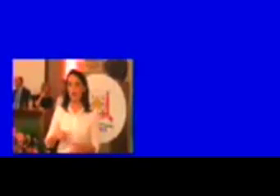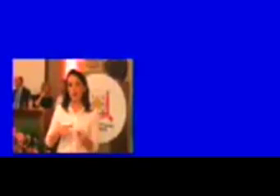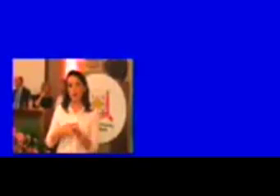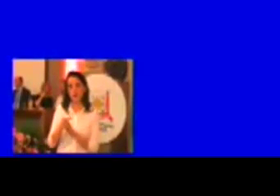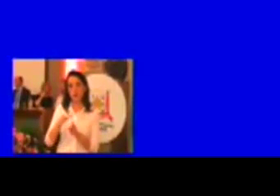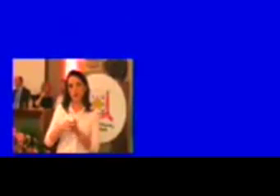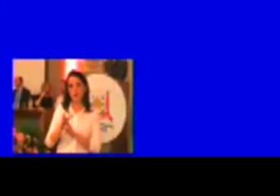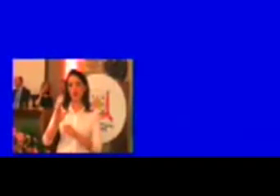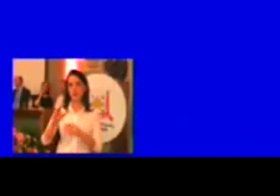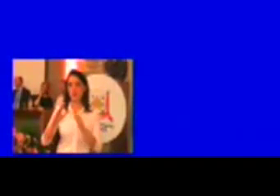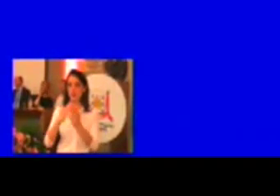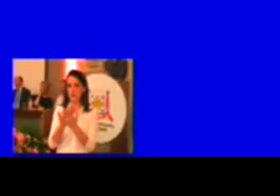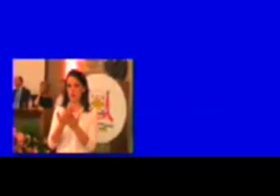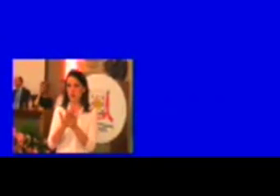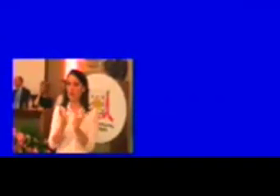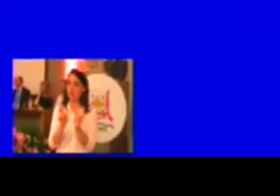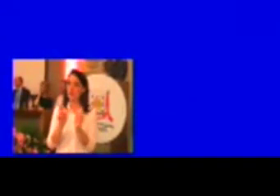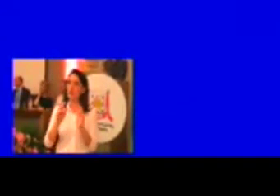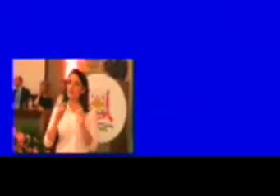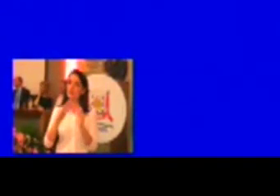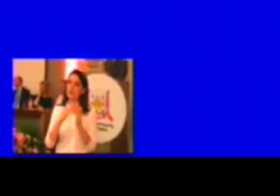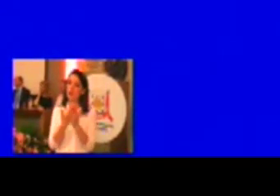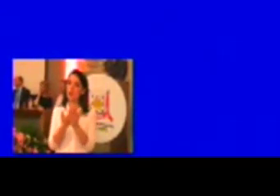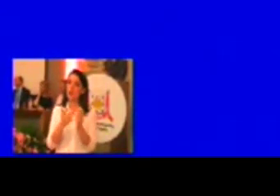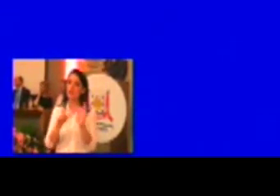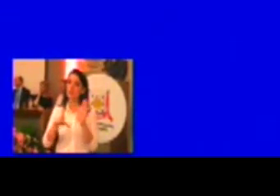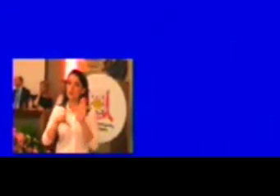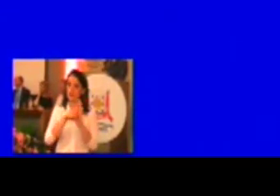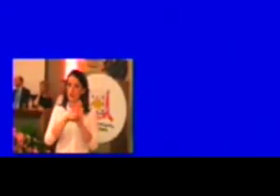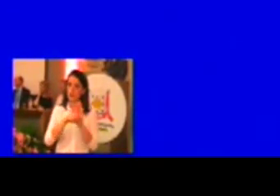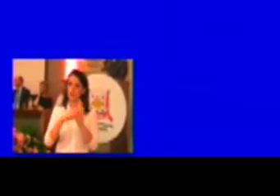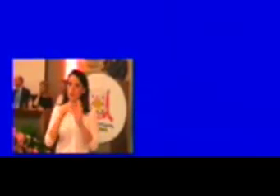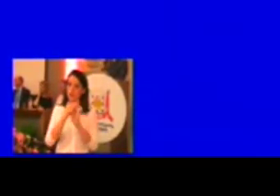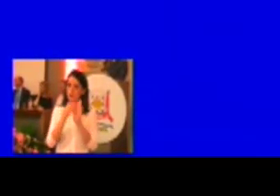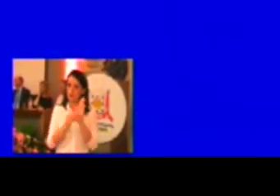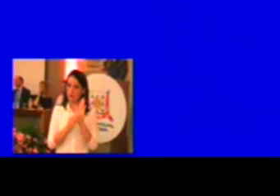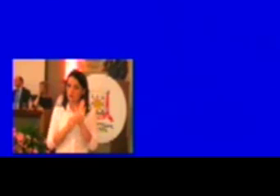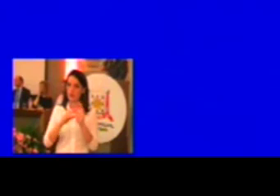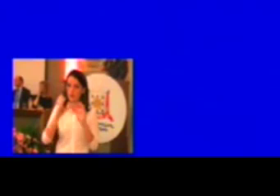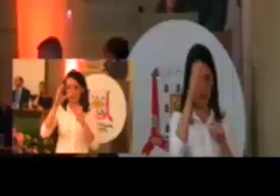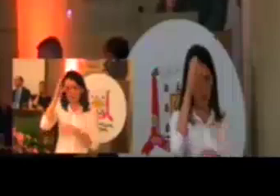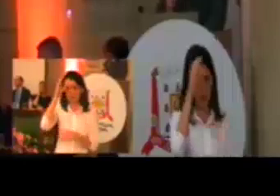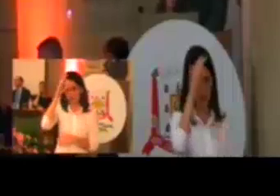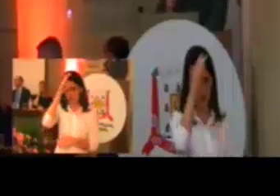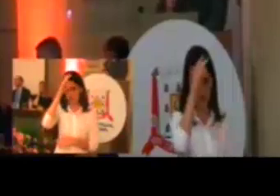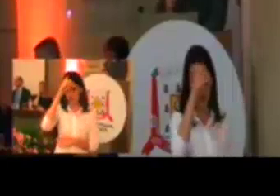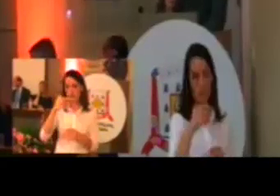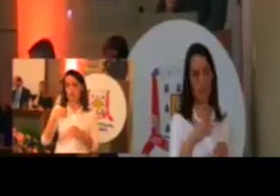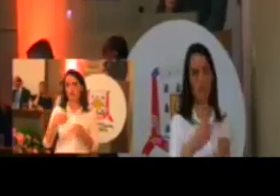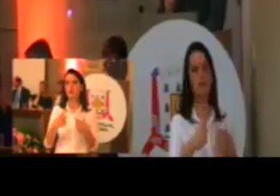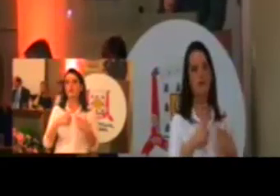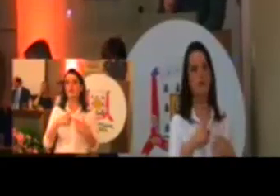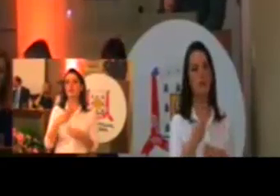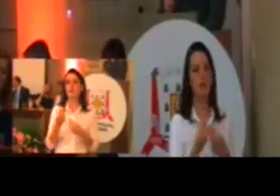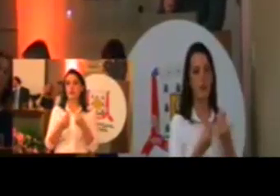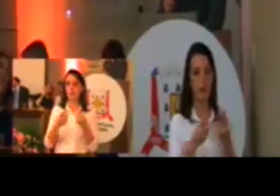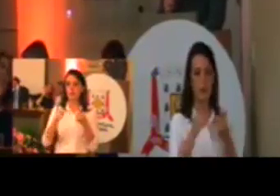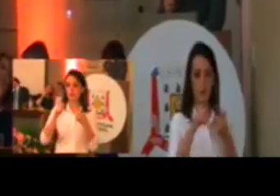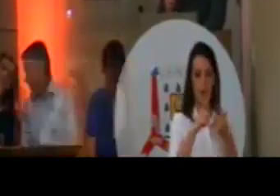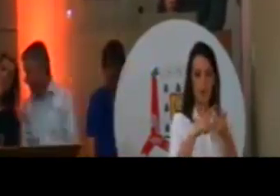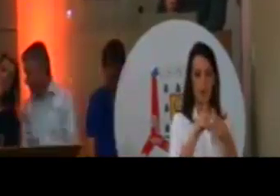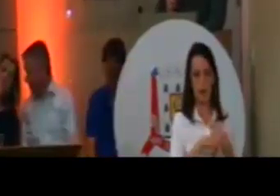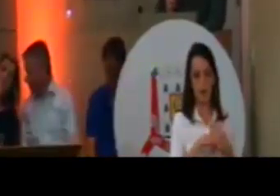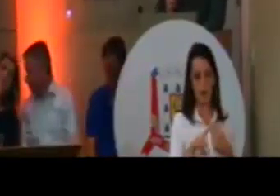O Conselho Escolar da Escola do Legislativo da Câmara de Criciúma é formado